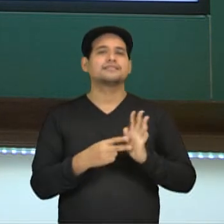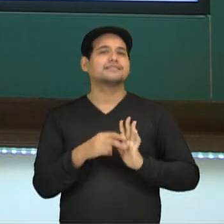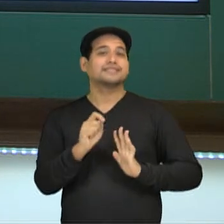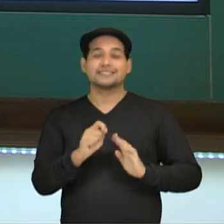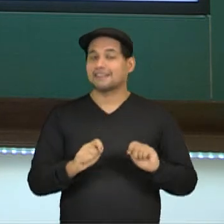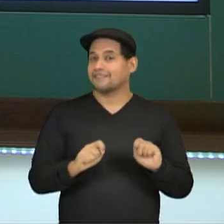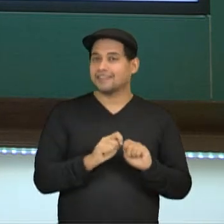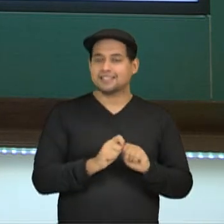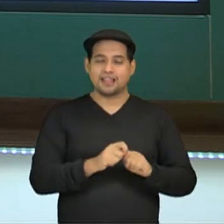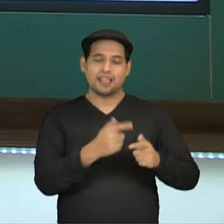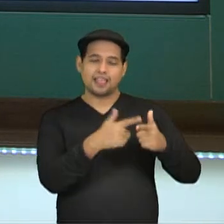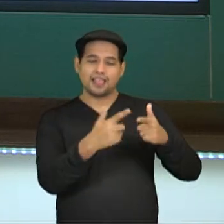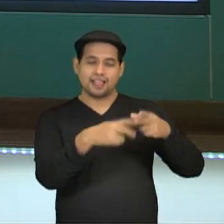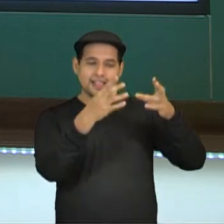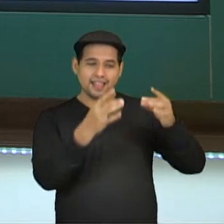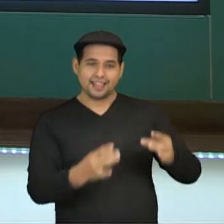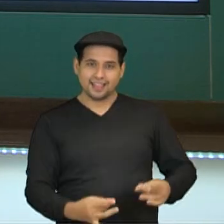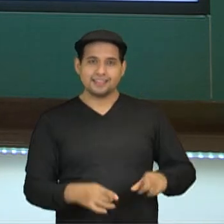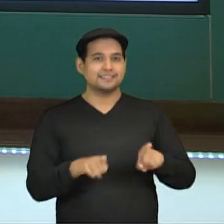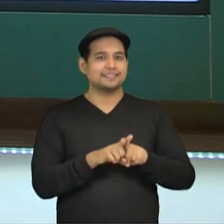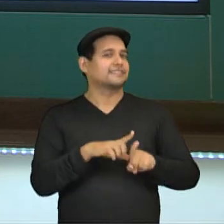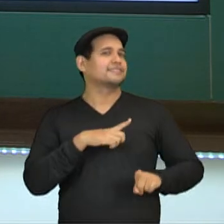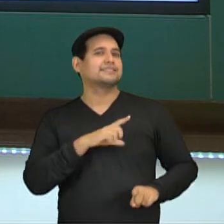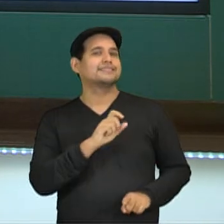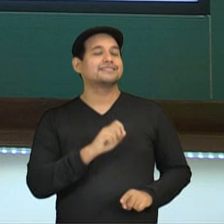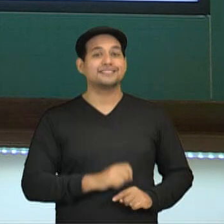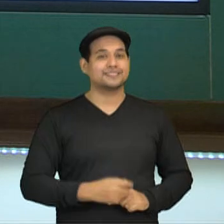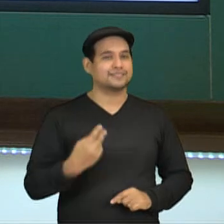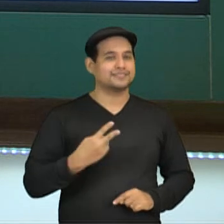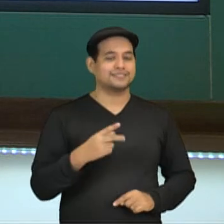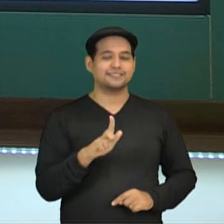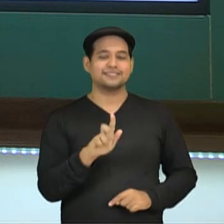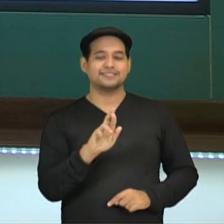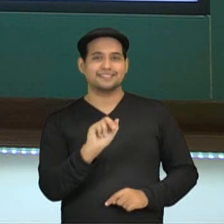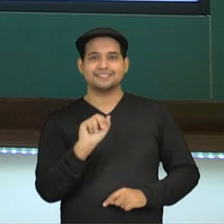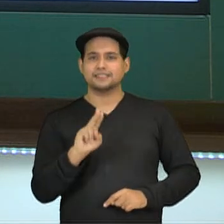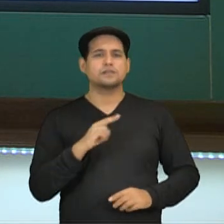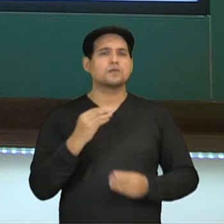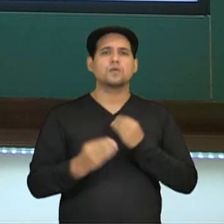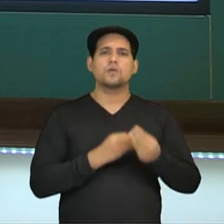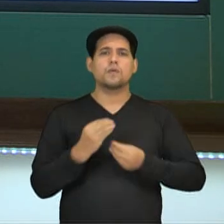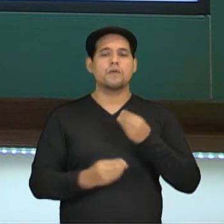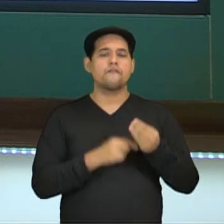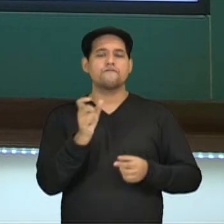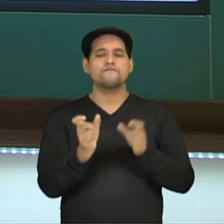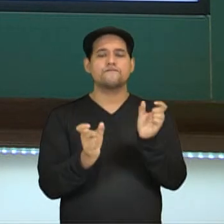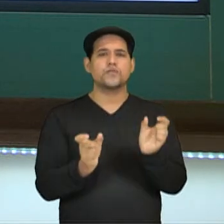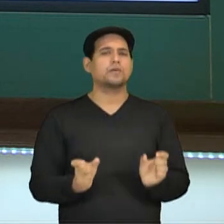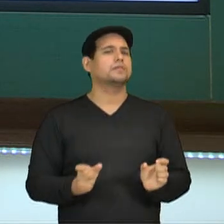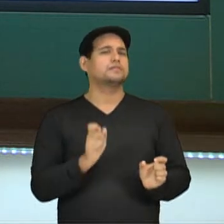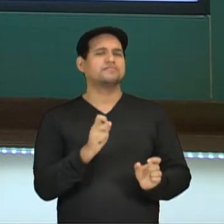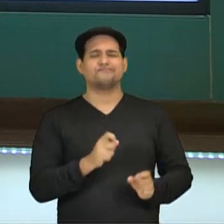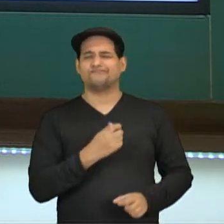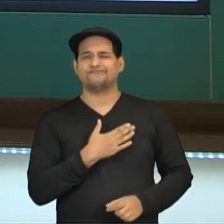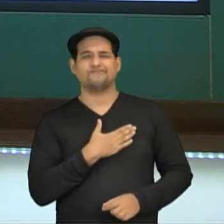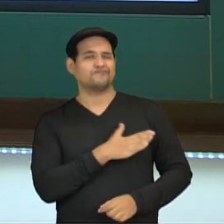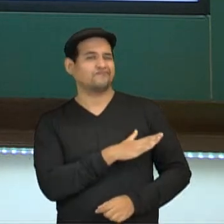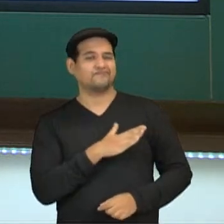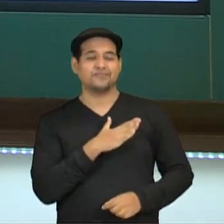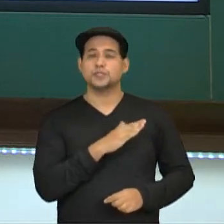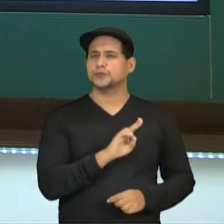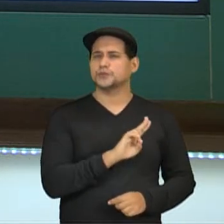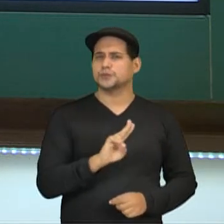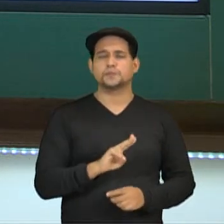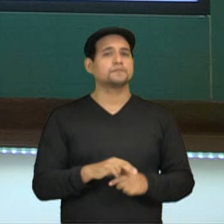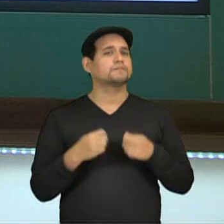resolver situações e problemas envolvendo a equação do segundo grau através da fórmula que eu não gosto desse nome,